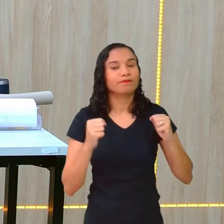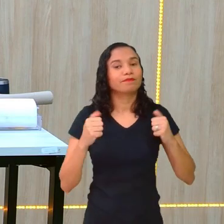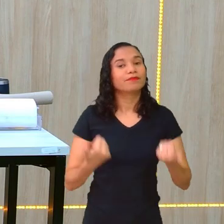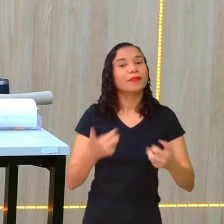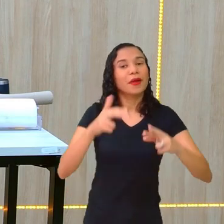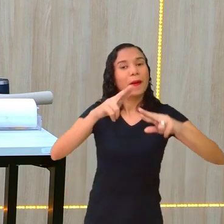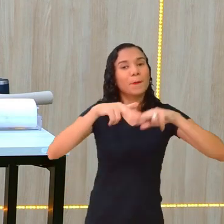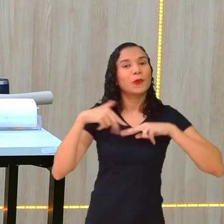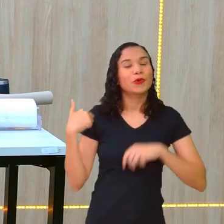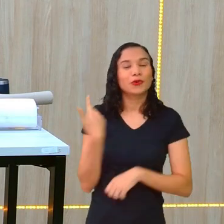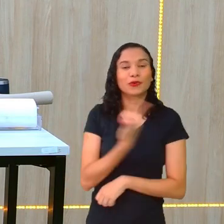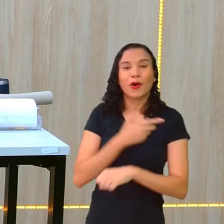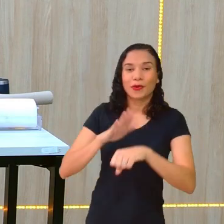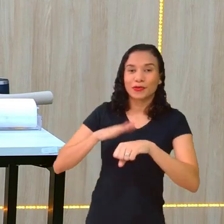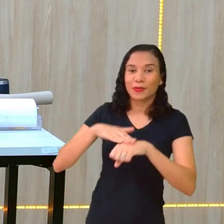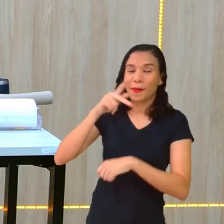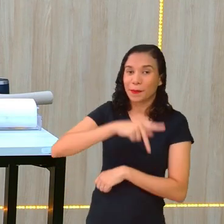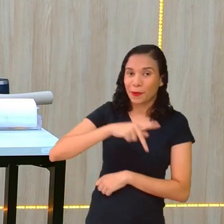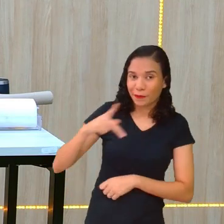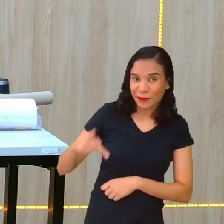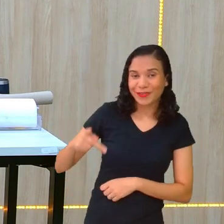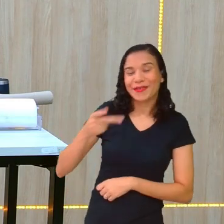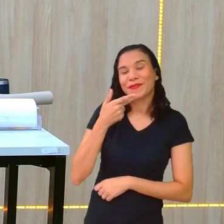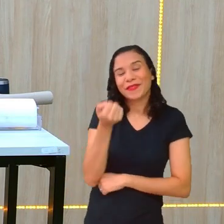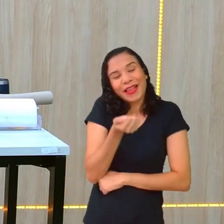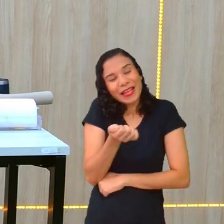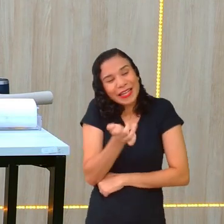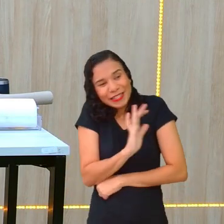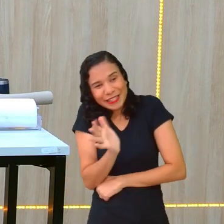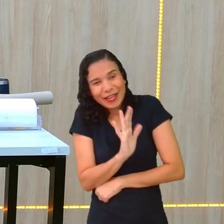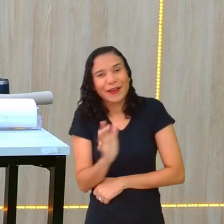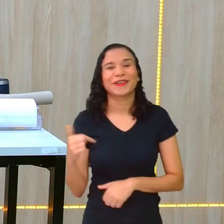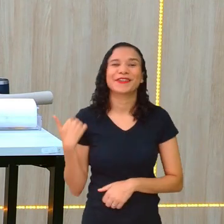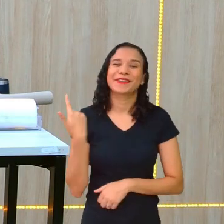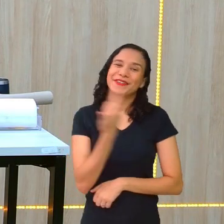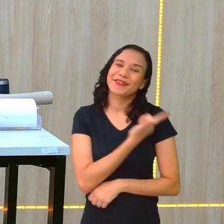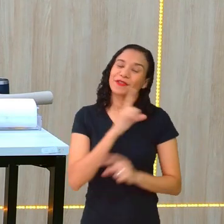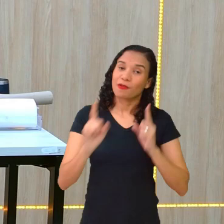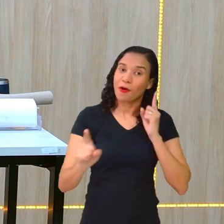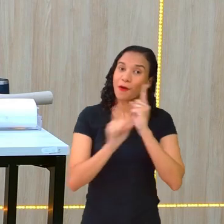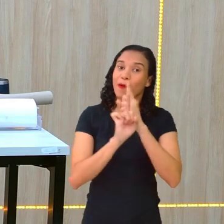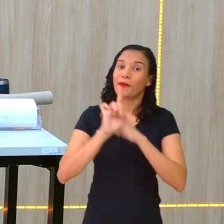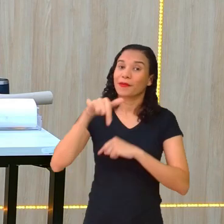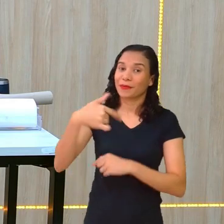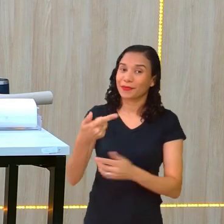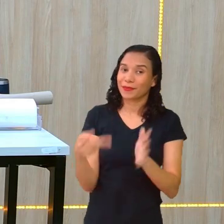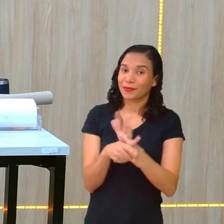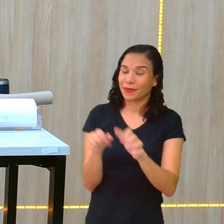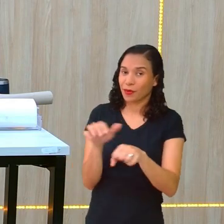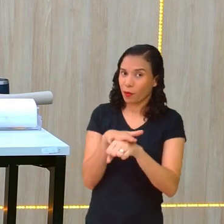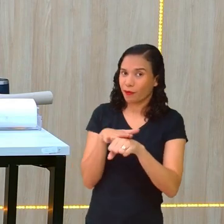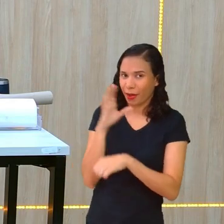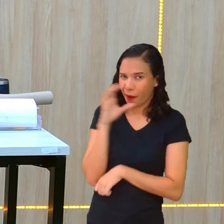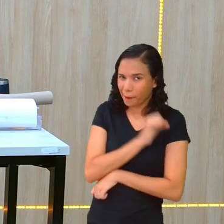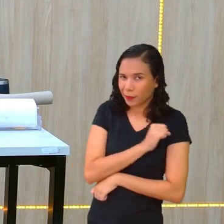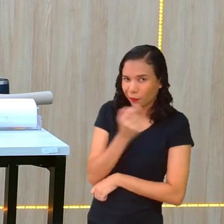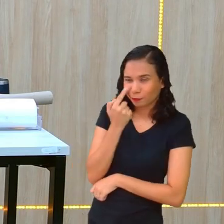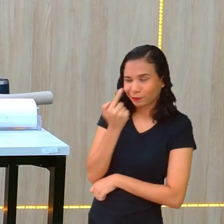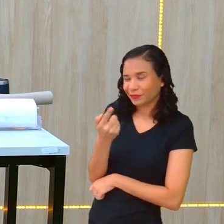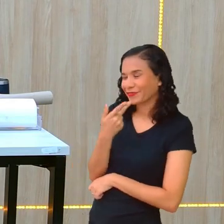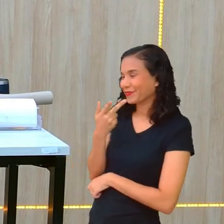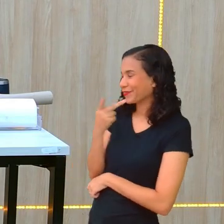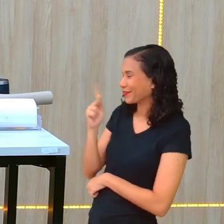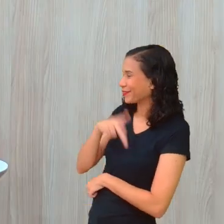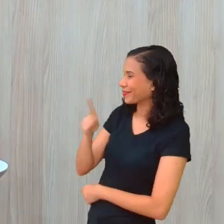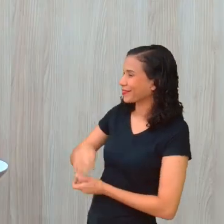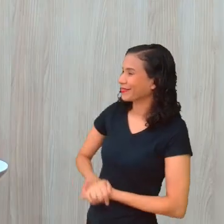E com isso, eu vou chamar a professora Cláudia para se despedir e a gente volta aqui com uma conversinha bem rápida. Fala aí,